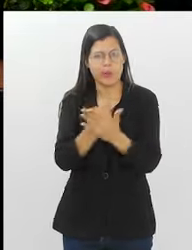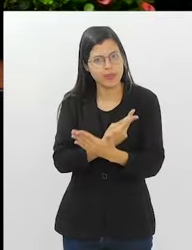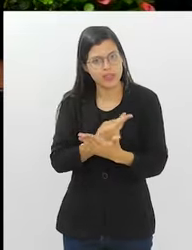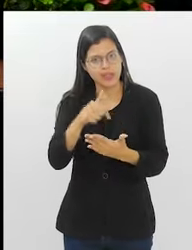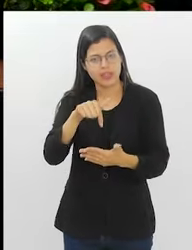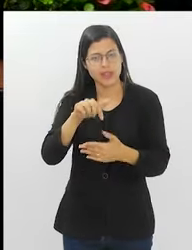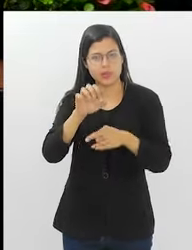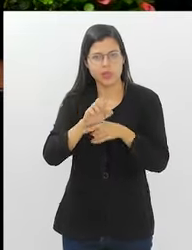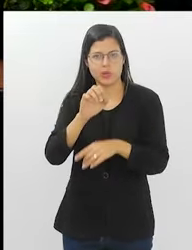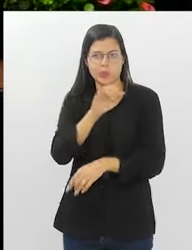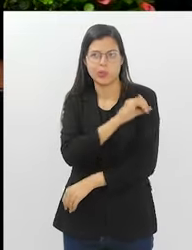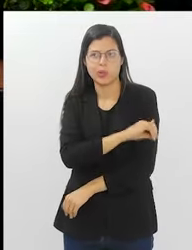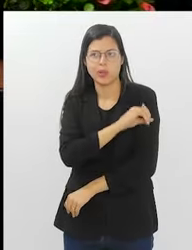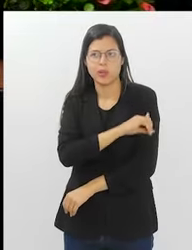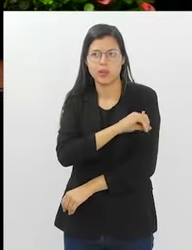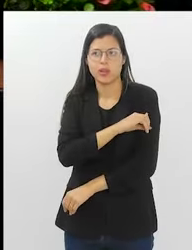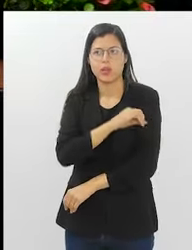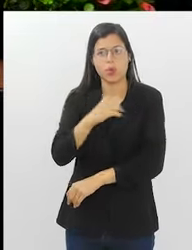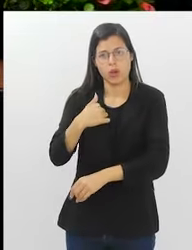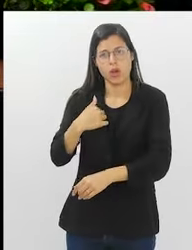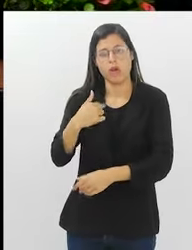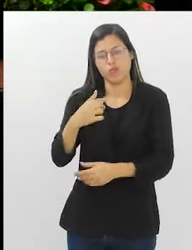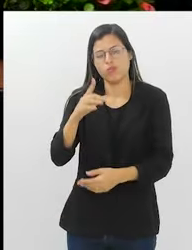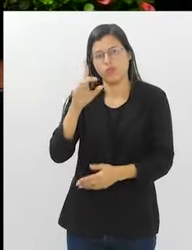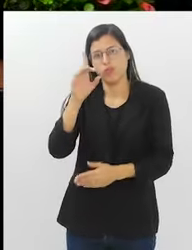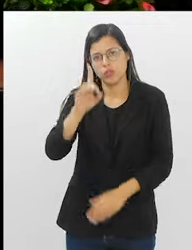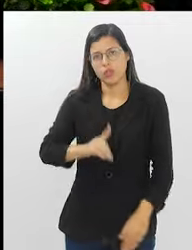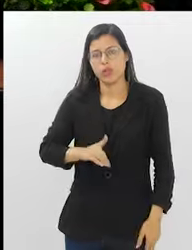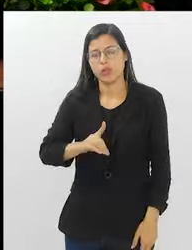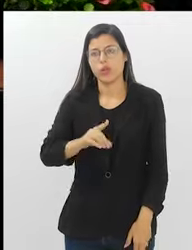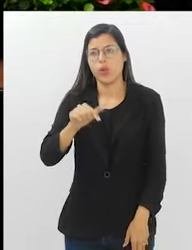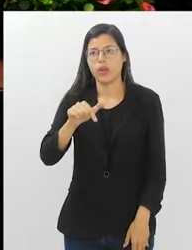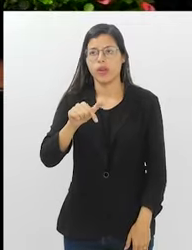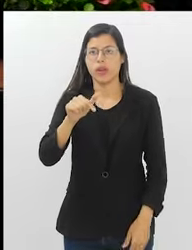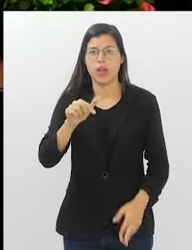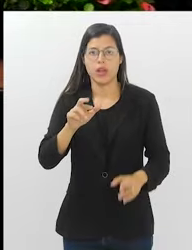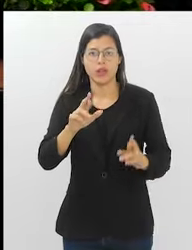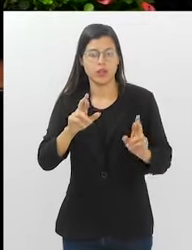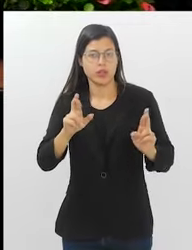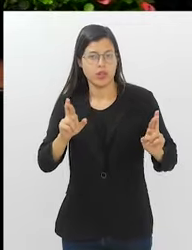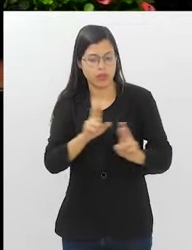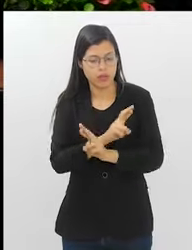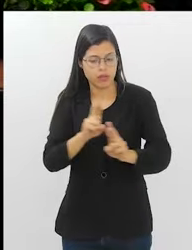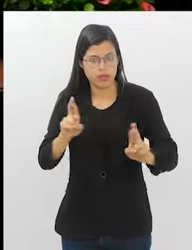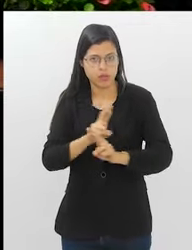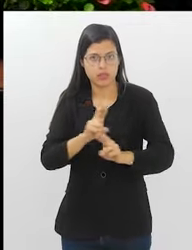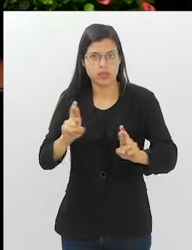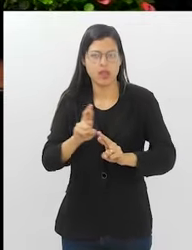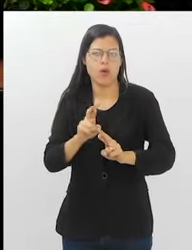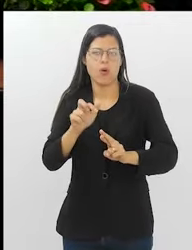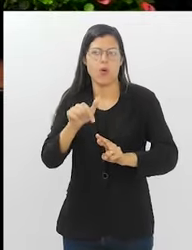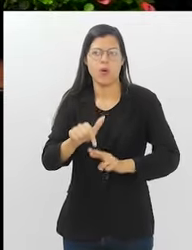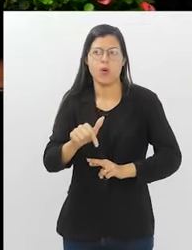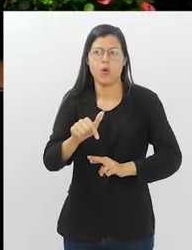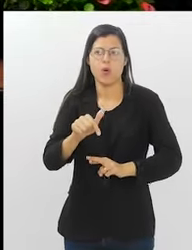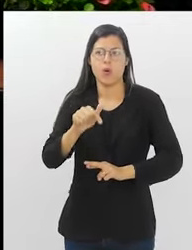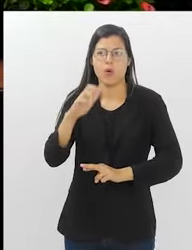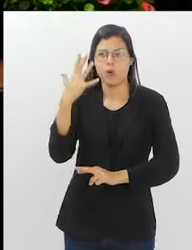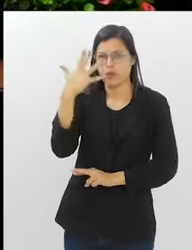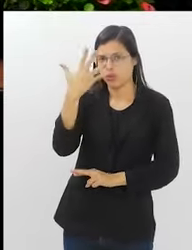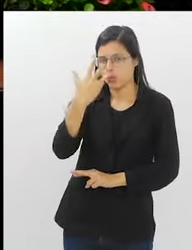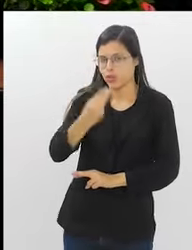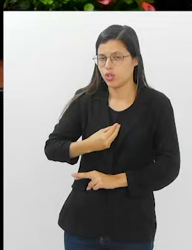andar no estado do Rio de Janeiro. Eu estou ocupando uma das áreas, que é a Diretoria de Relações Externas, que trata